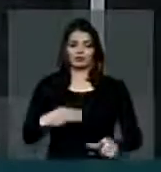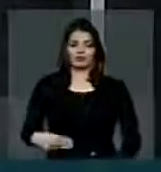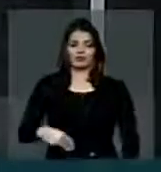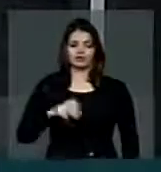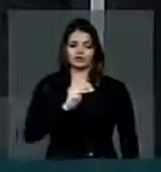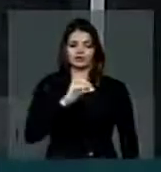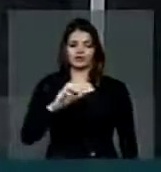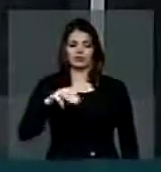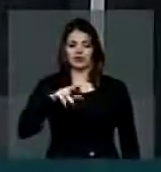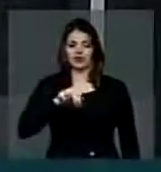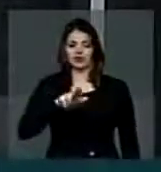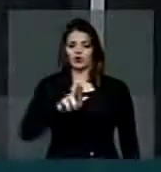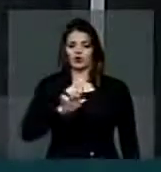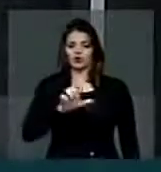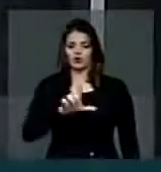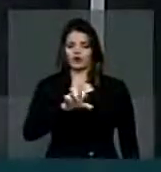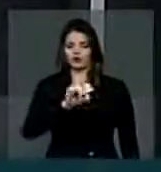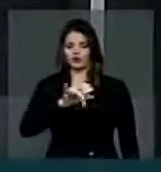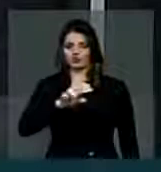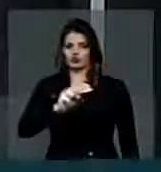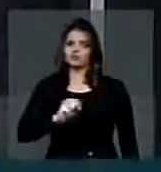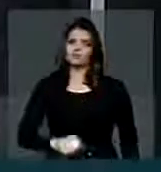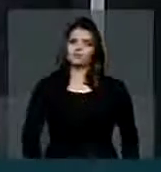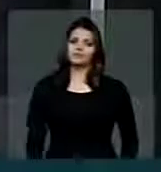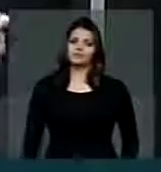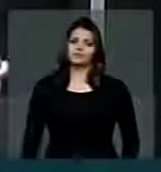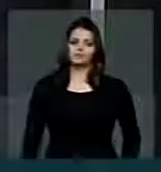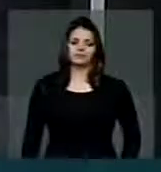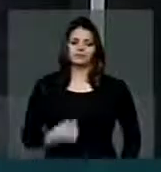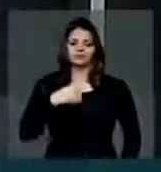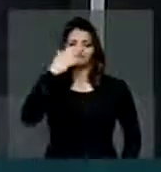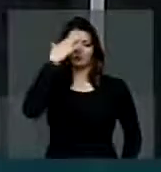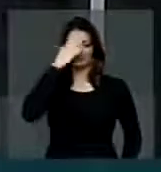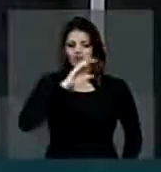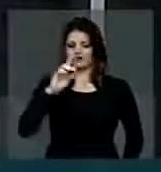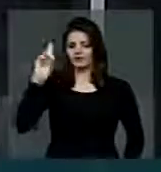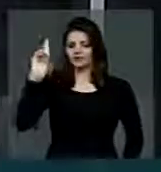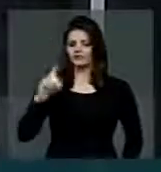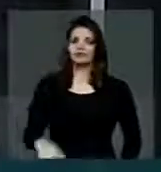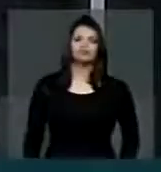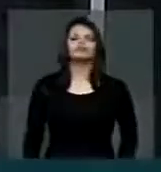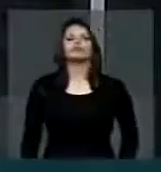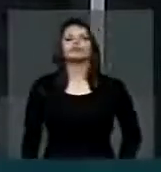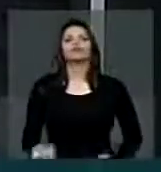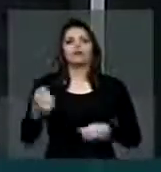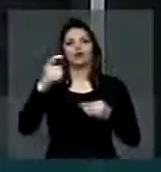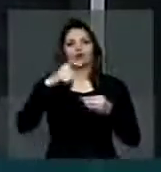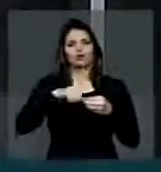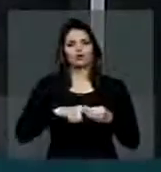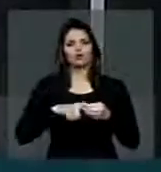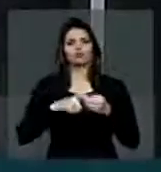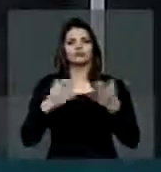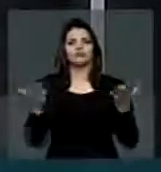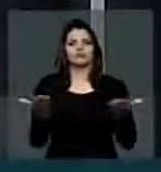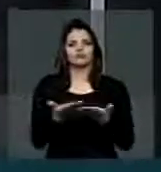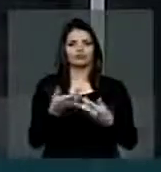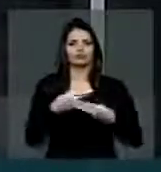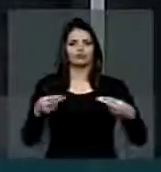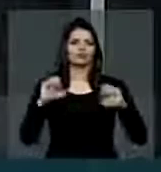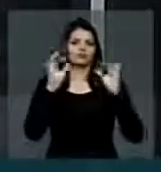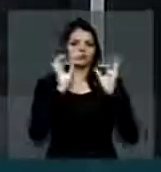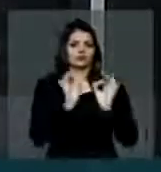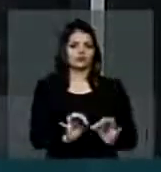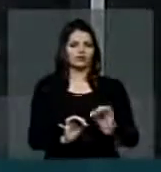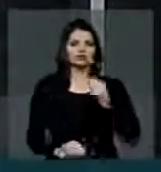catarinense Manuel Dias. Viu, deputados? Graças a Deus está voltando as coisas nos seus